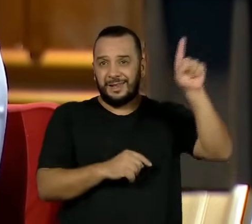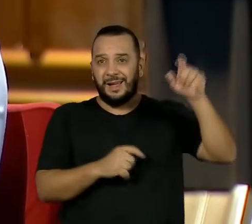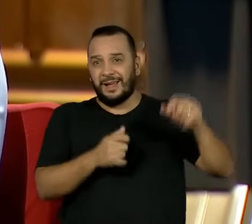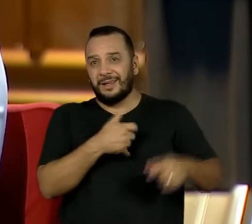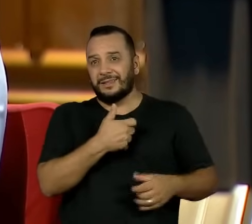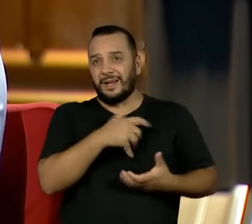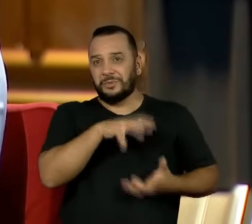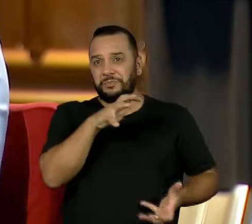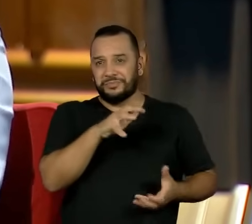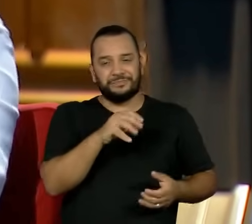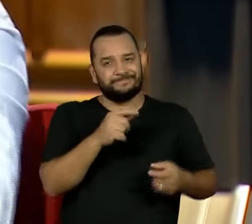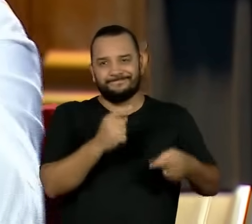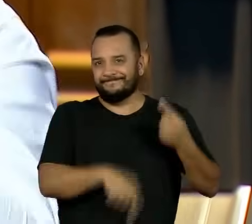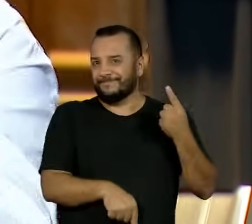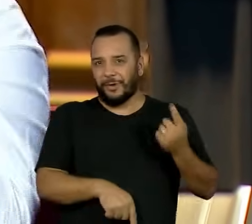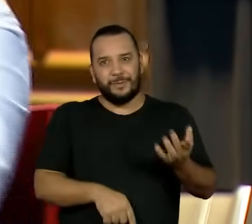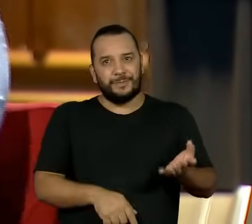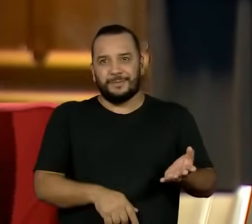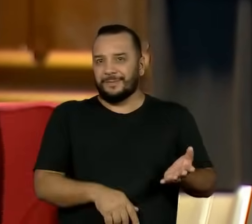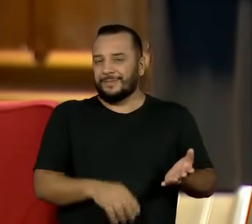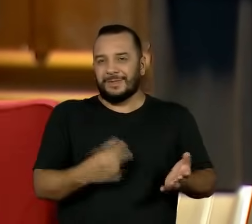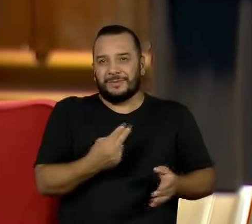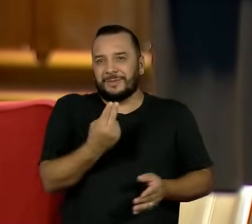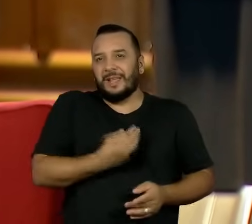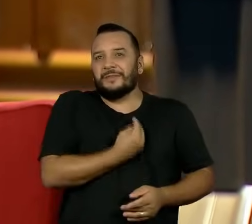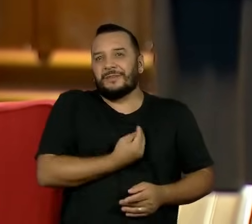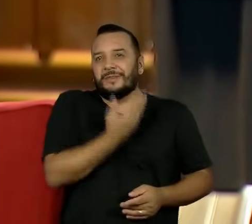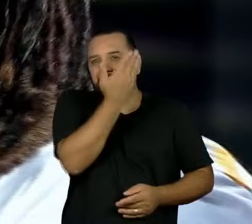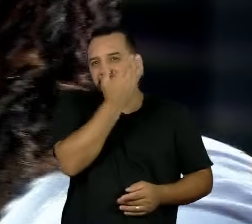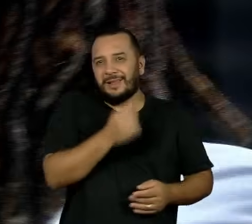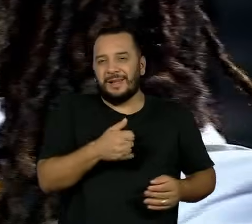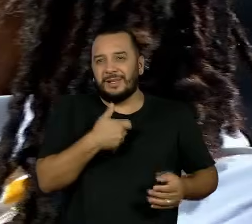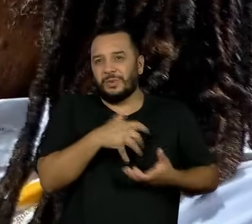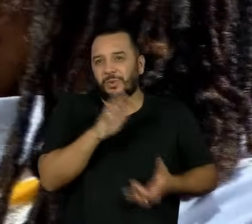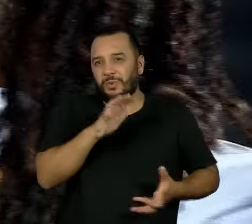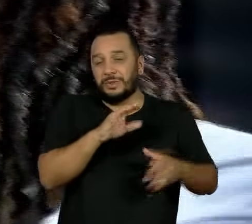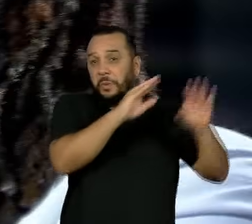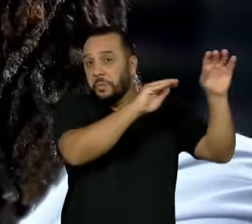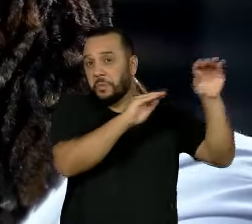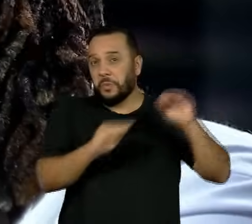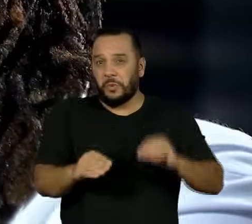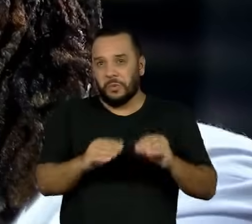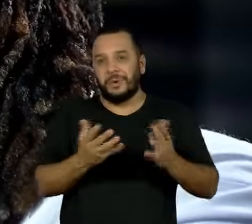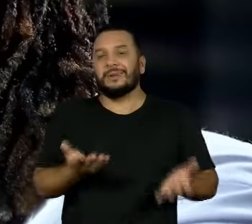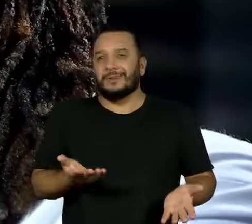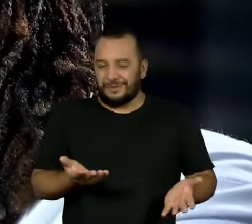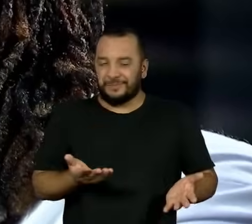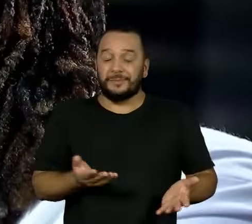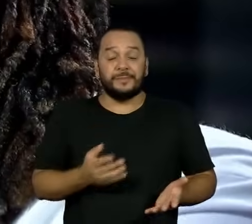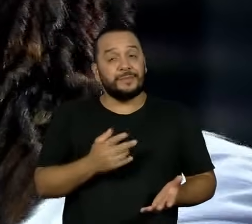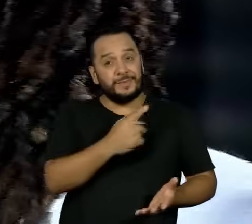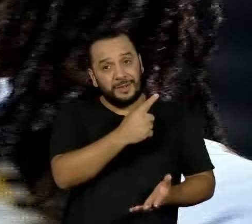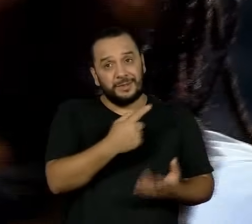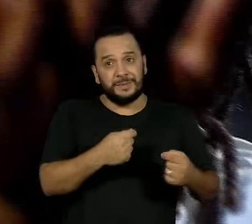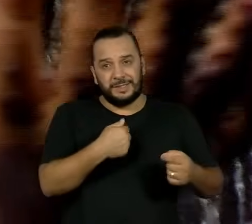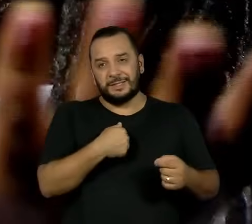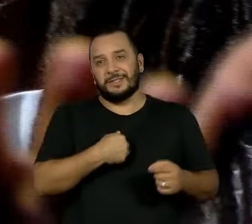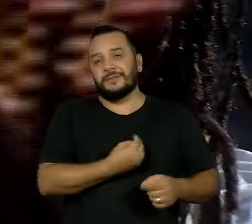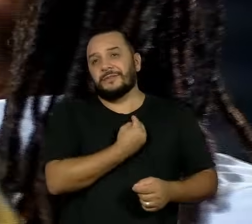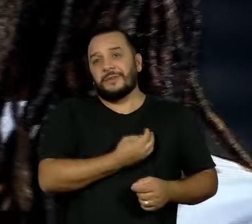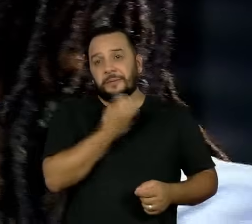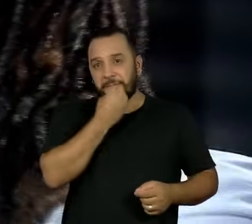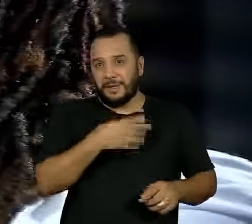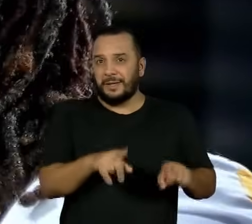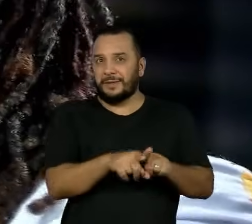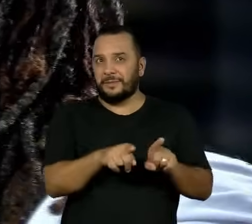tão boas. Sim. Então é importante, mais do que isso, garantir o direito de envelhecer bem dessas pessoas e que as pessoas mais